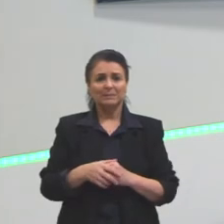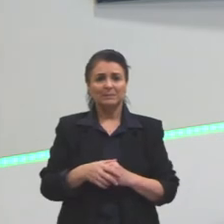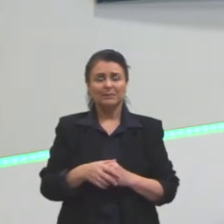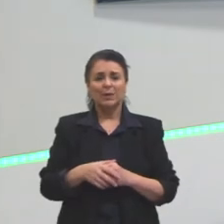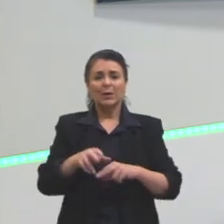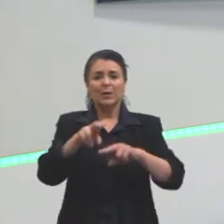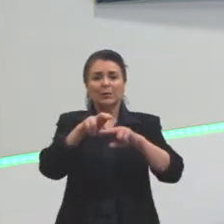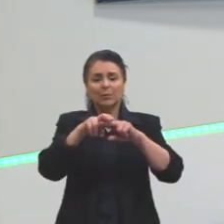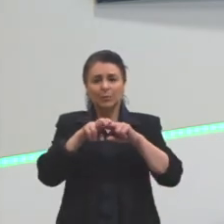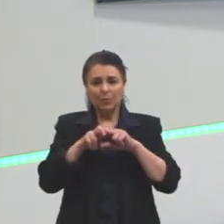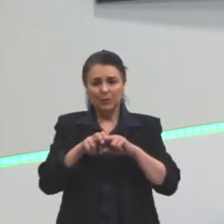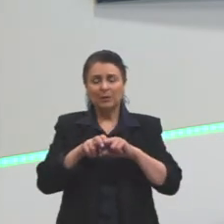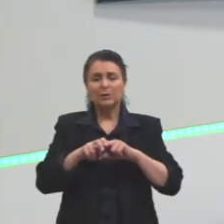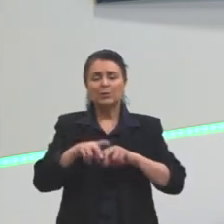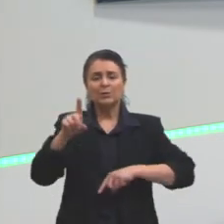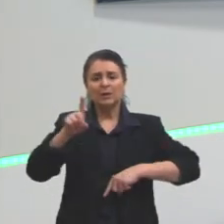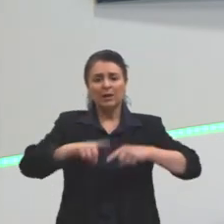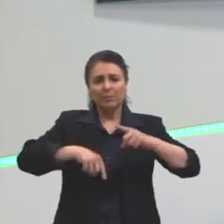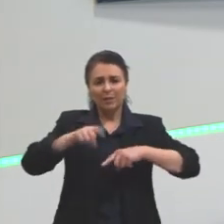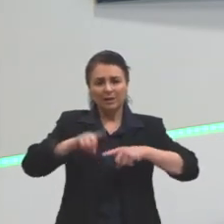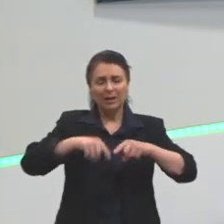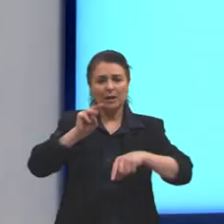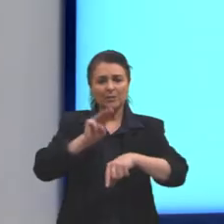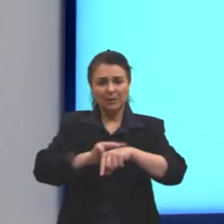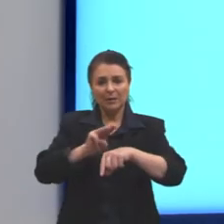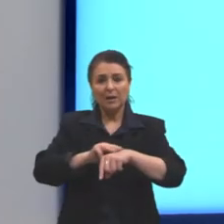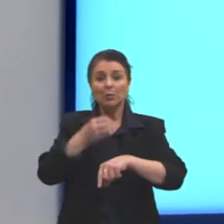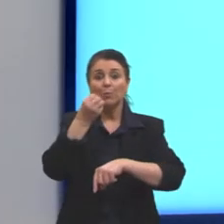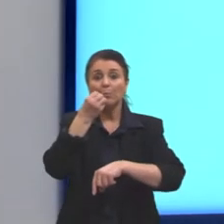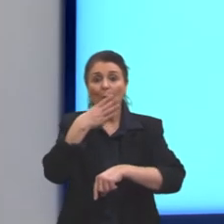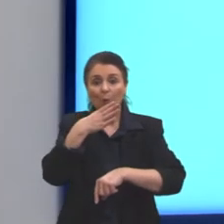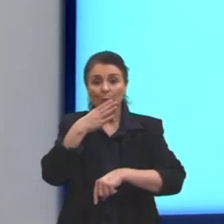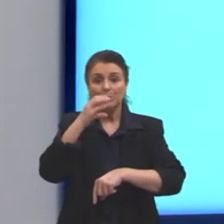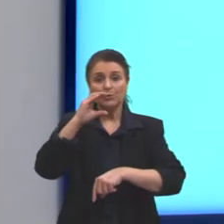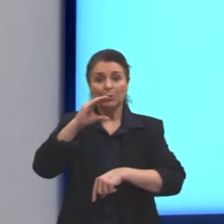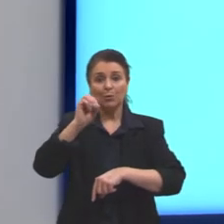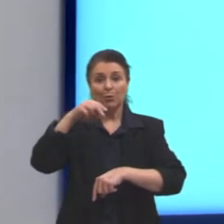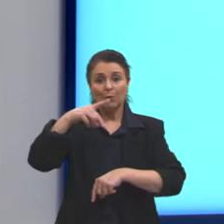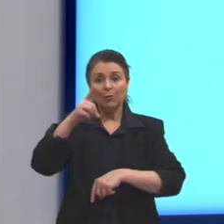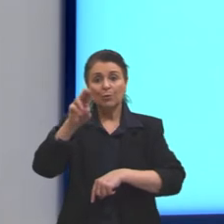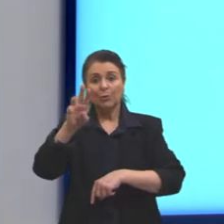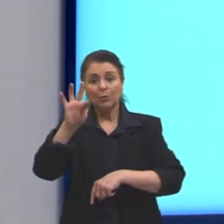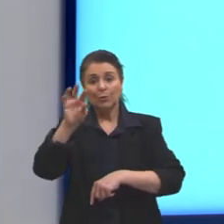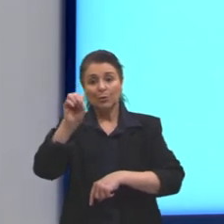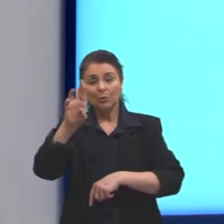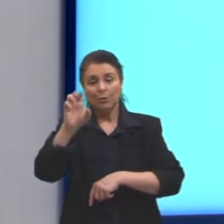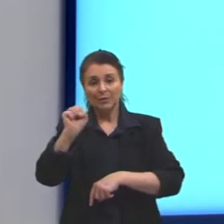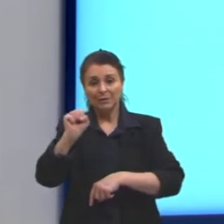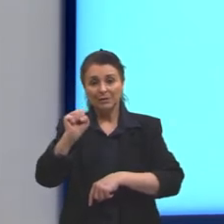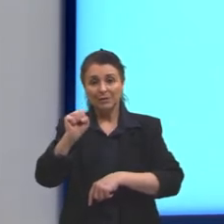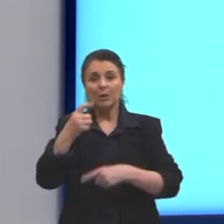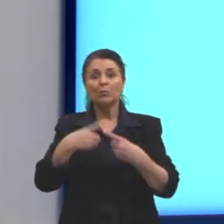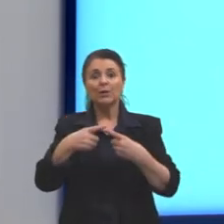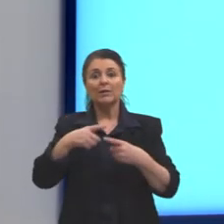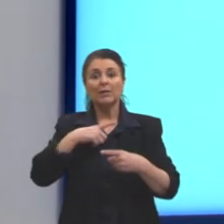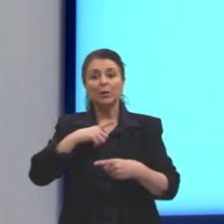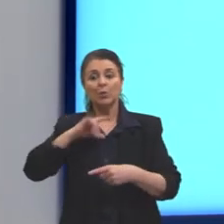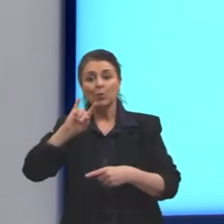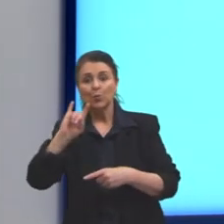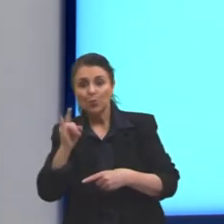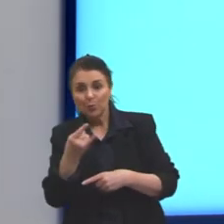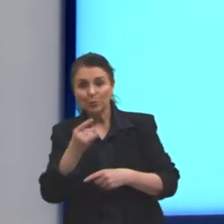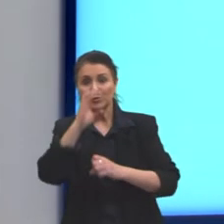então por isso né que os materiais eles os metais são bons condutores que a maioria deles tem um último elétron na última